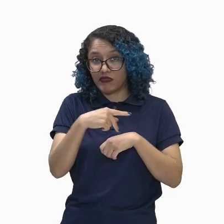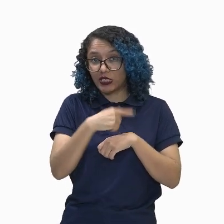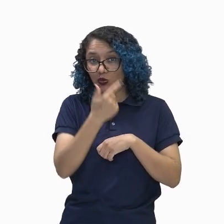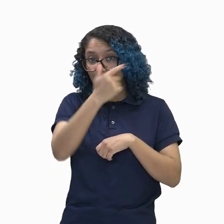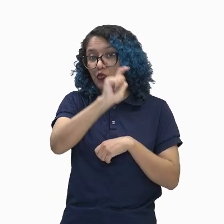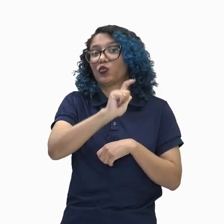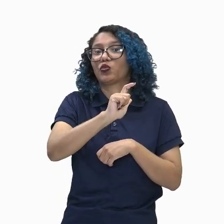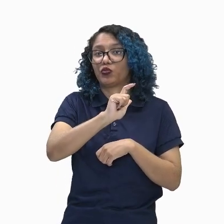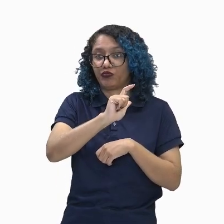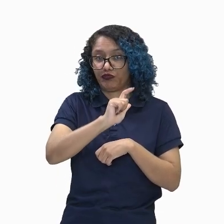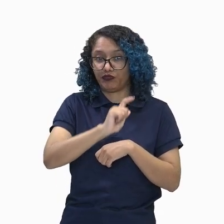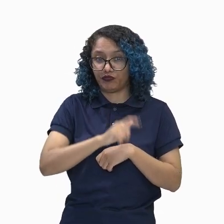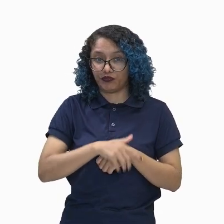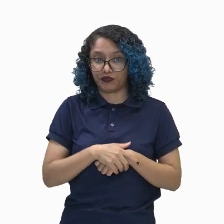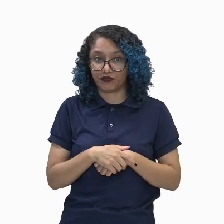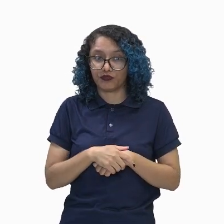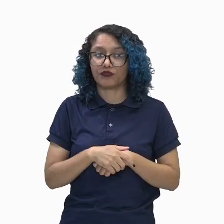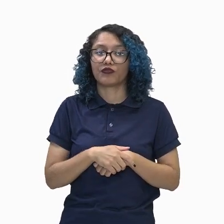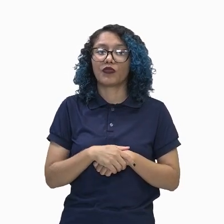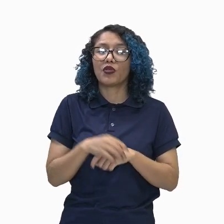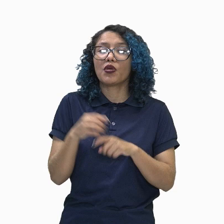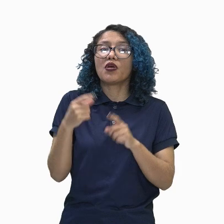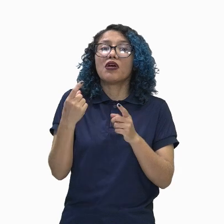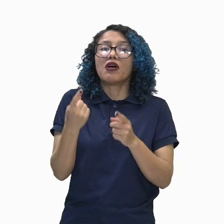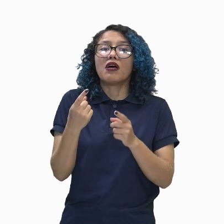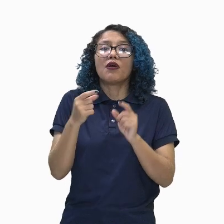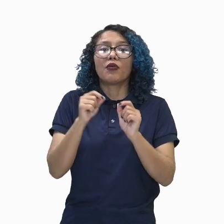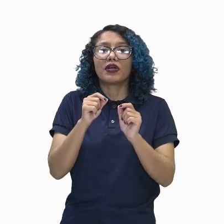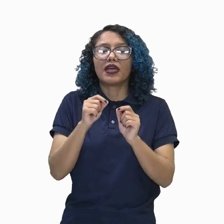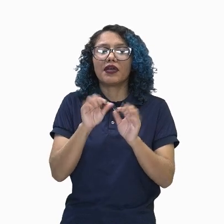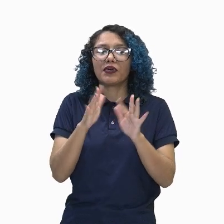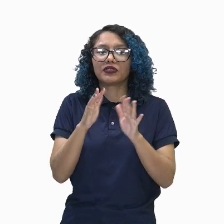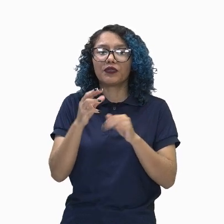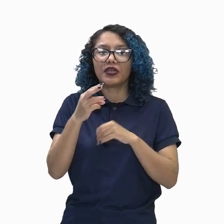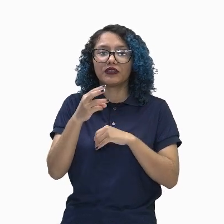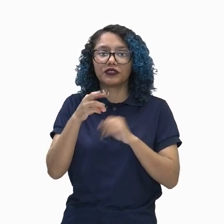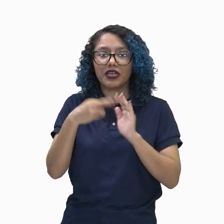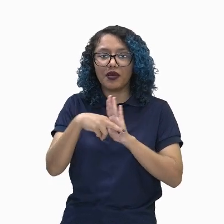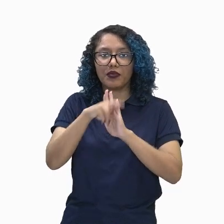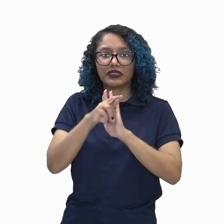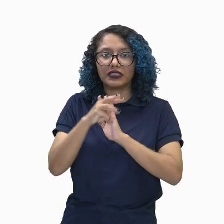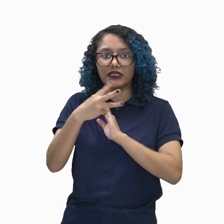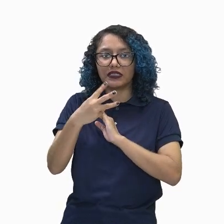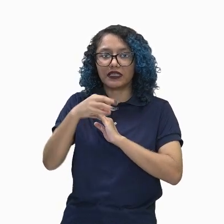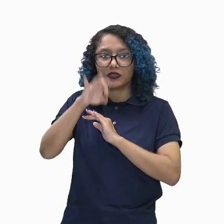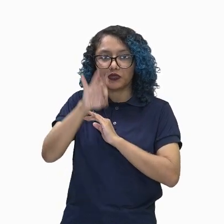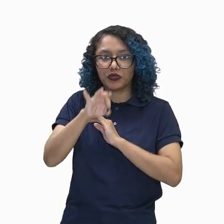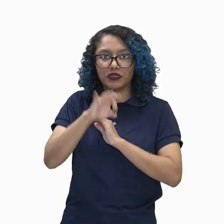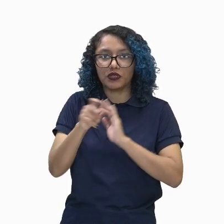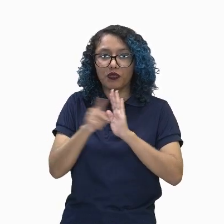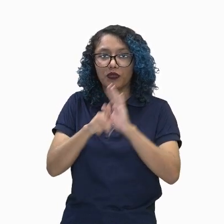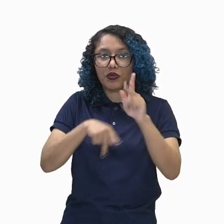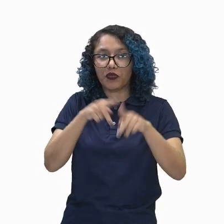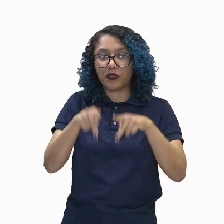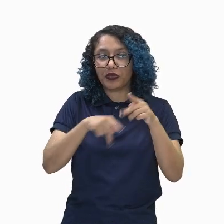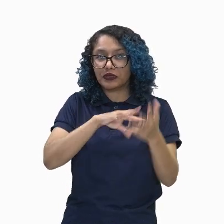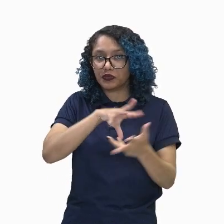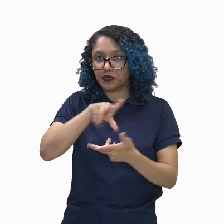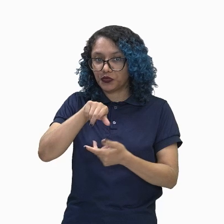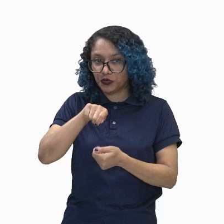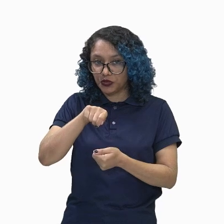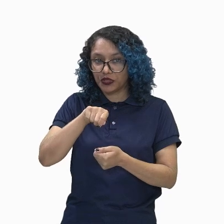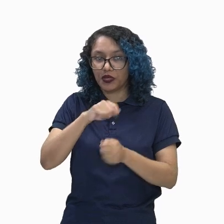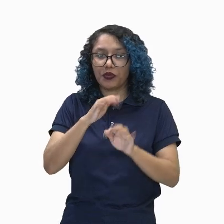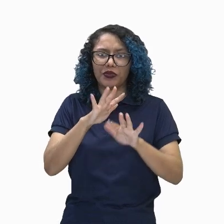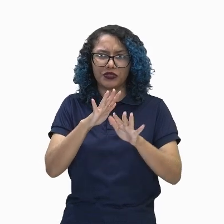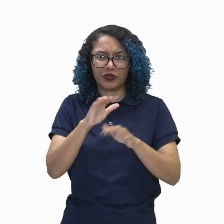Isso está relacionado a 3% da população mundial. Lembrando, nós temos aí, né, em torno